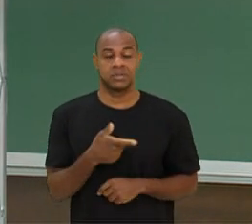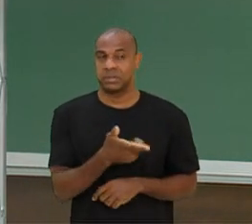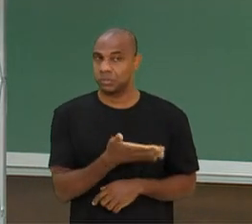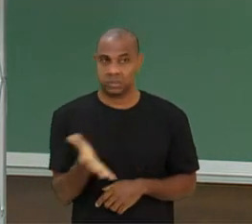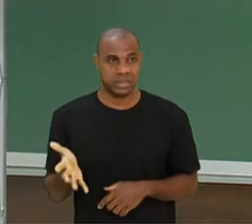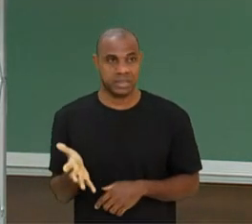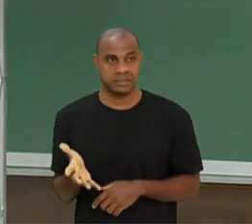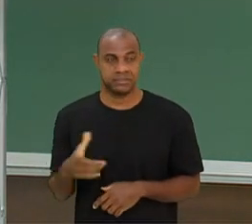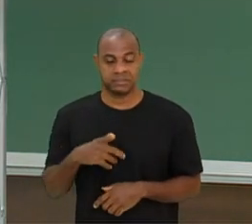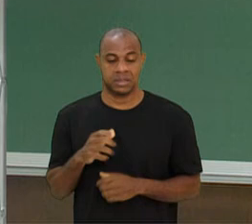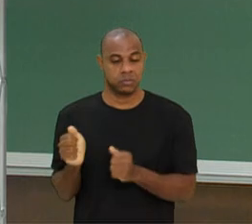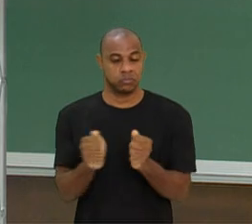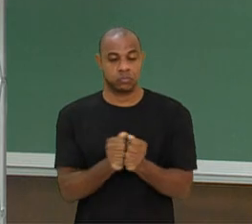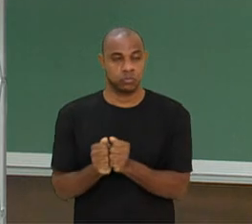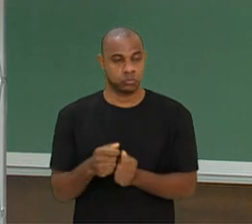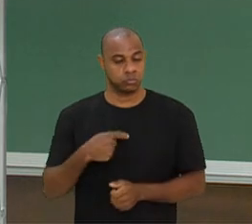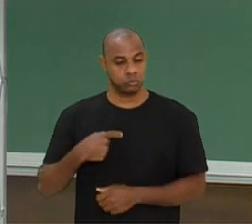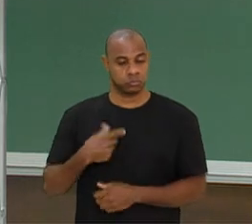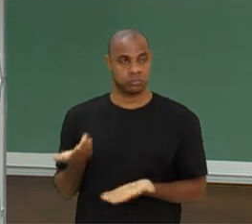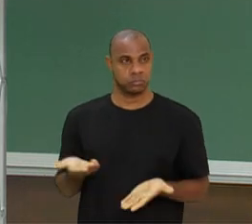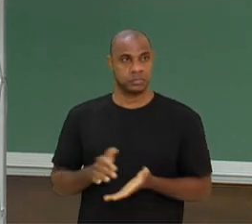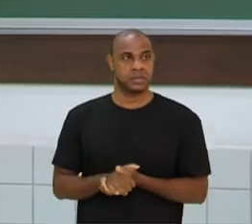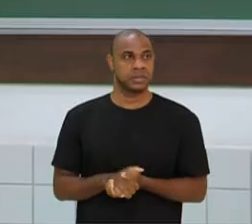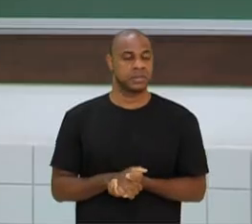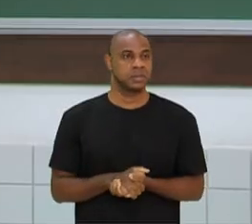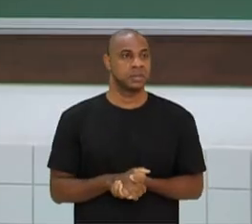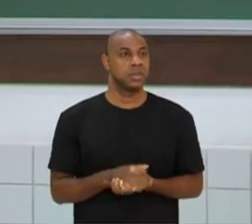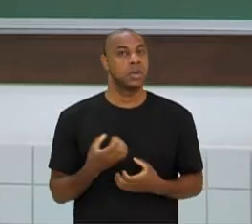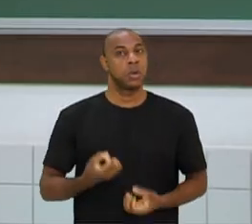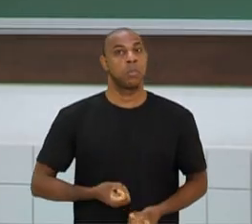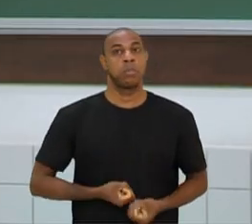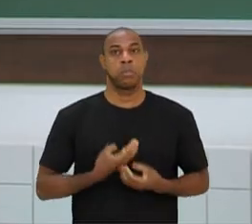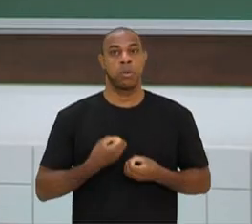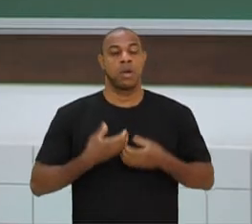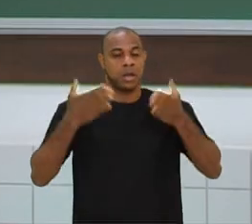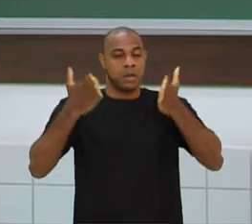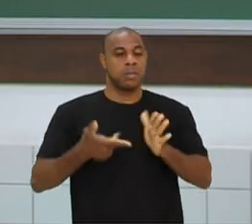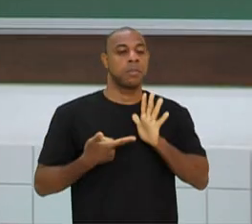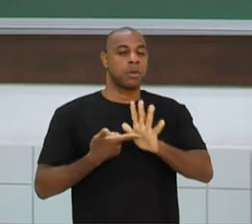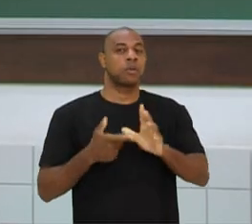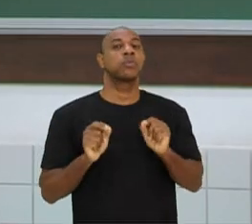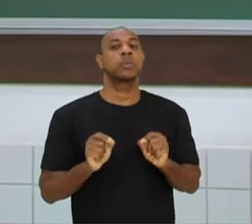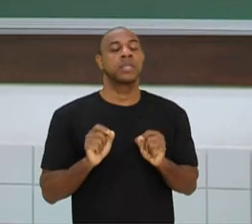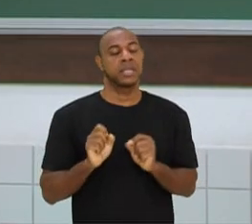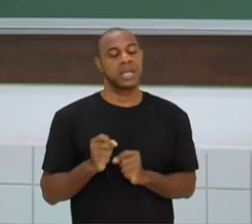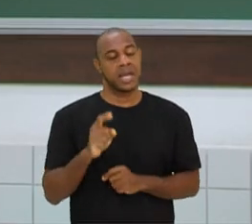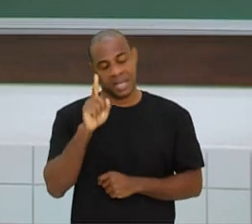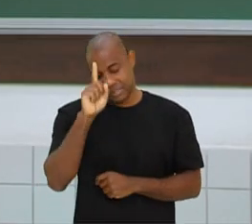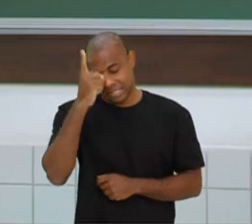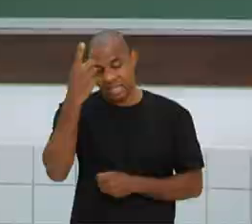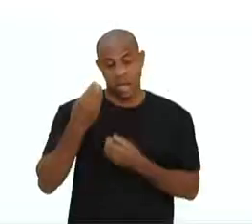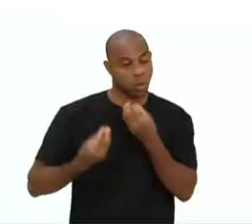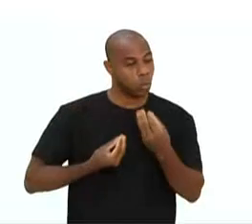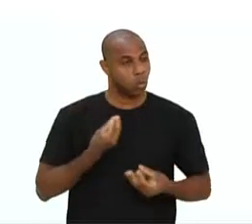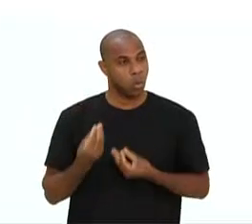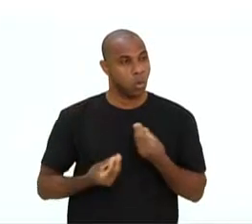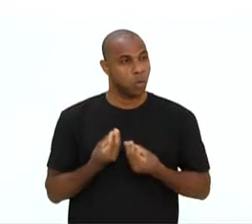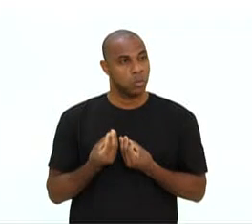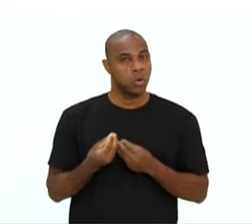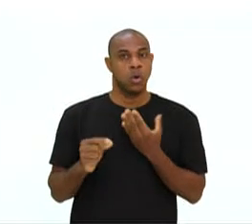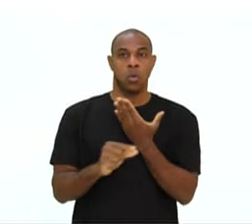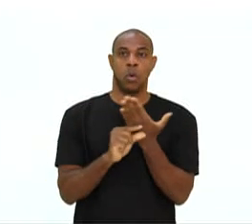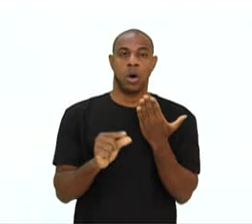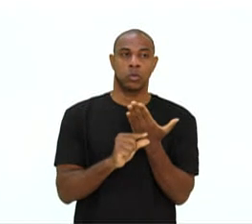fazer parte de mim, ok? O poema em si, ele traz a ideia de como o autor